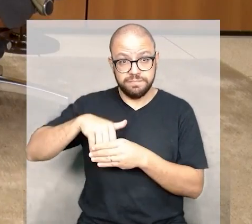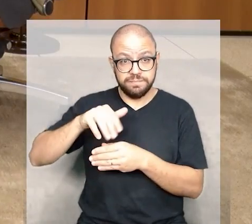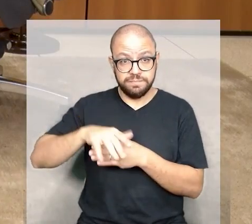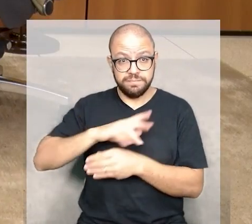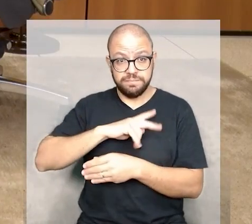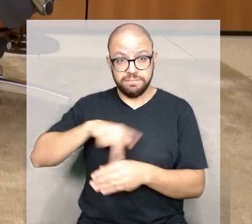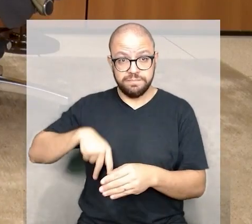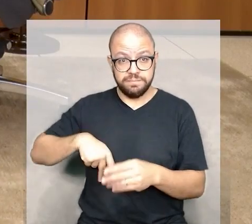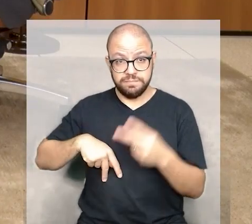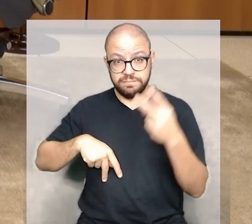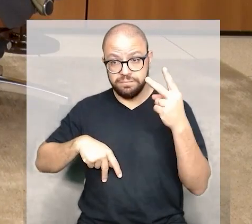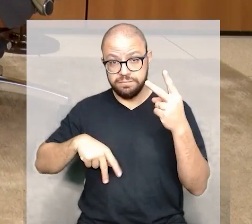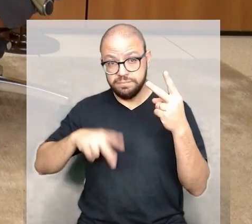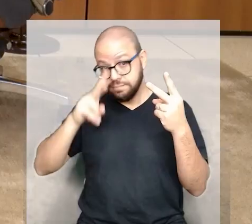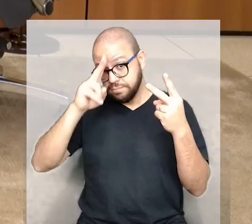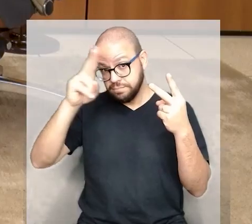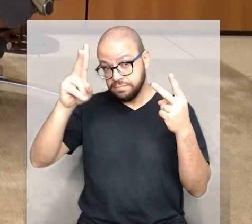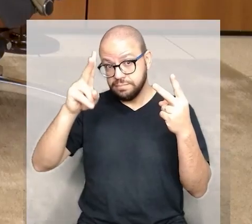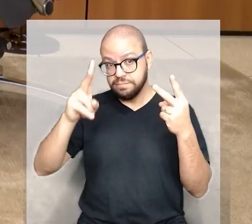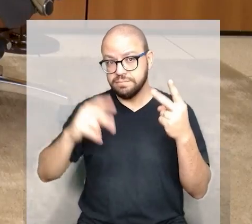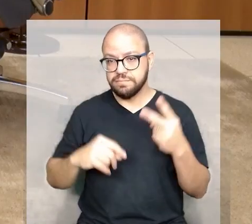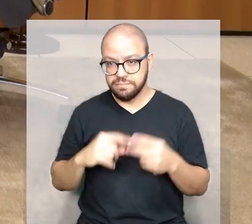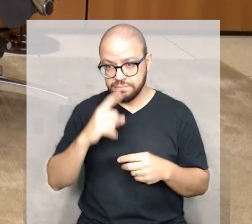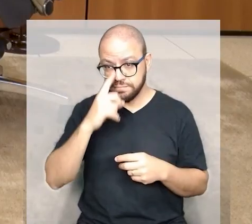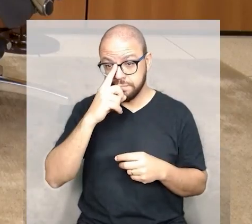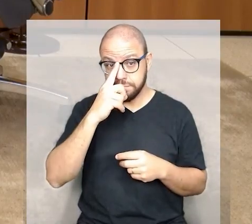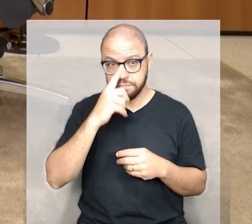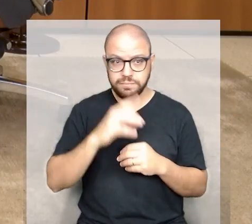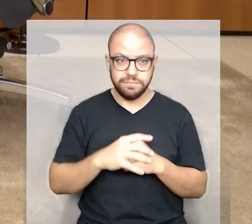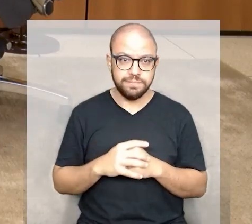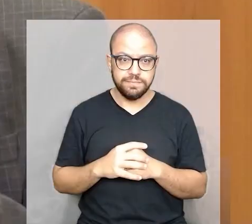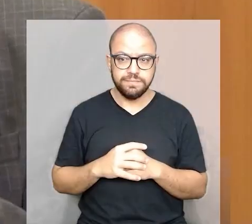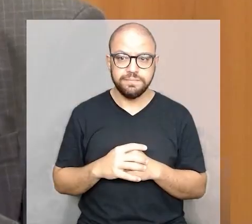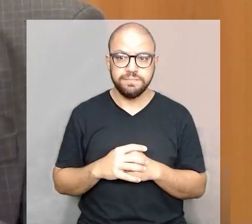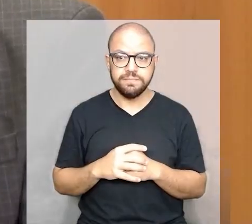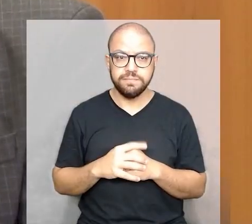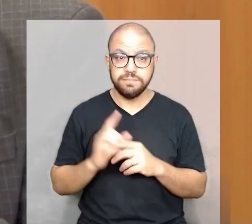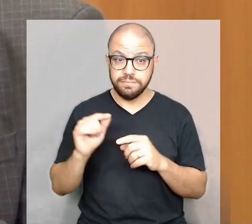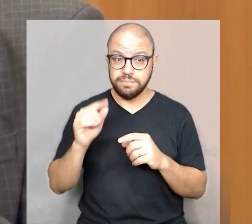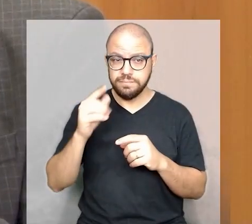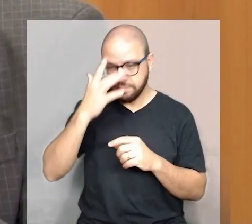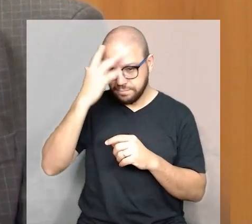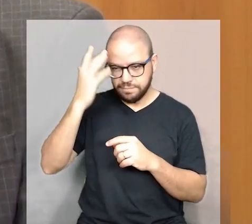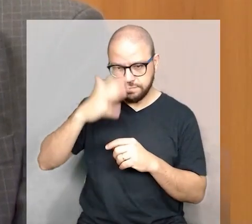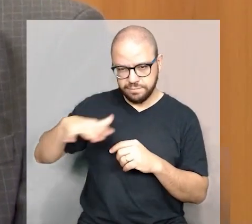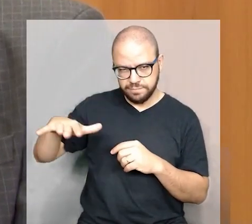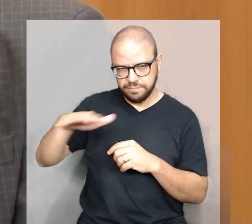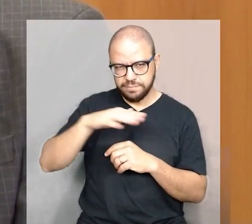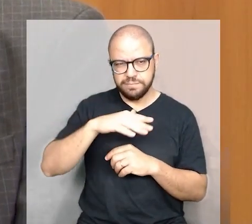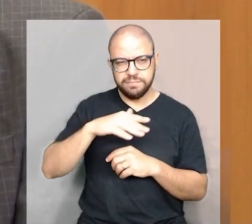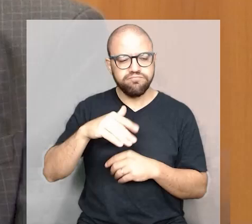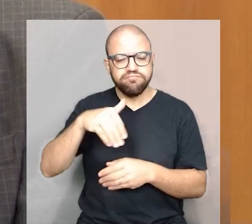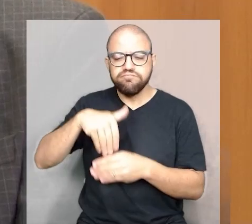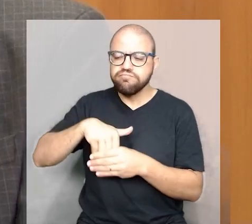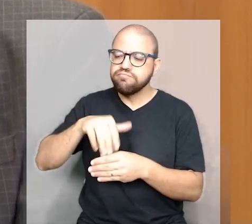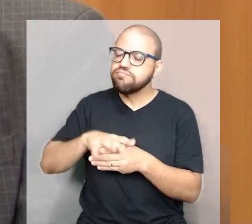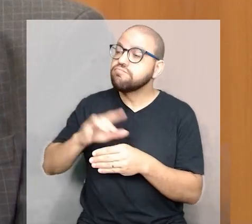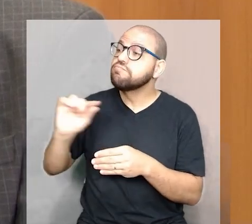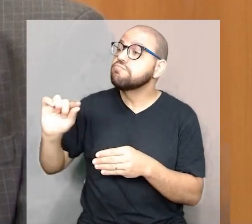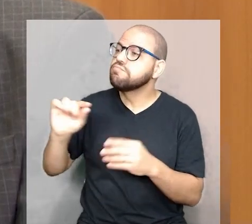caracterizar essa mudança? Em 2022, tínhamos 2 candidatos a presidente, 2 candidatos fortes. Houve uma radicalização muito, muito